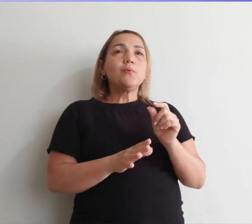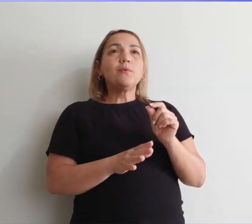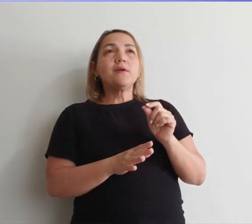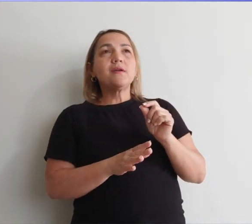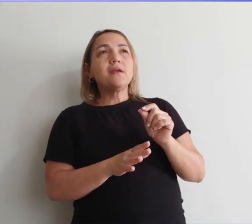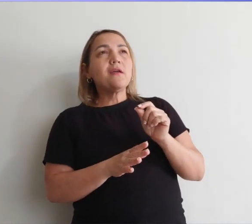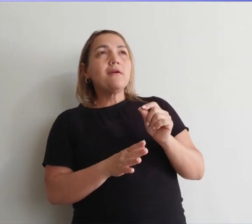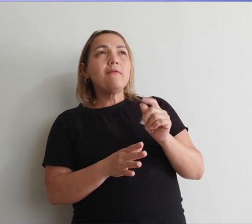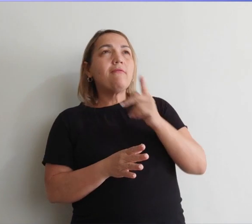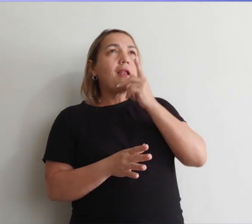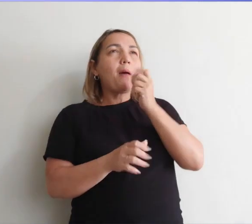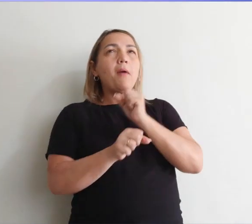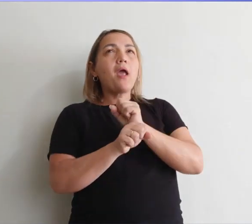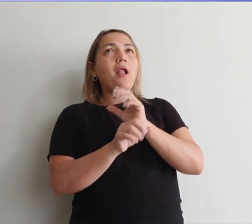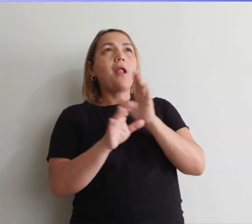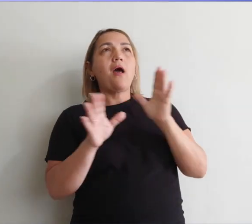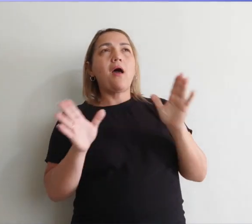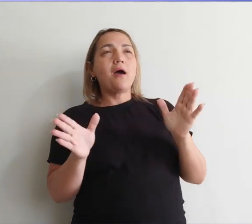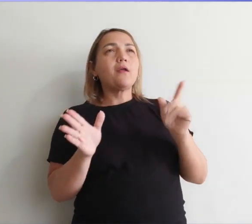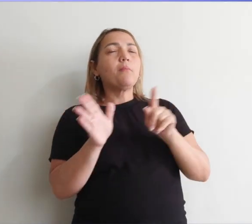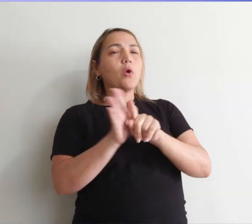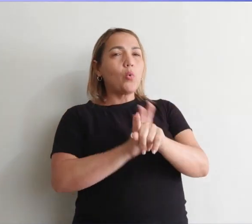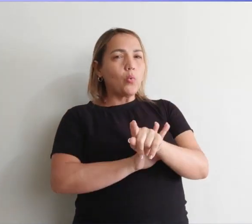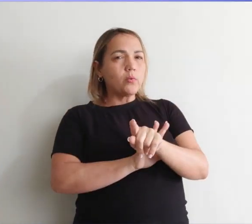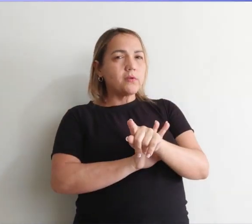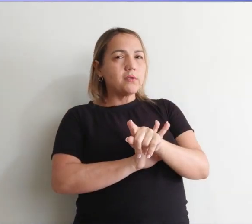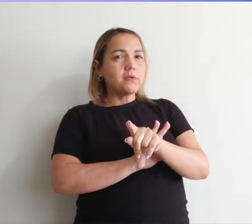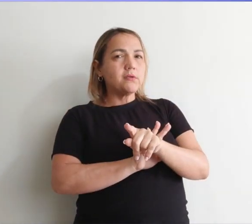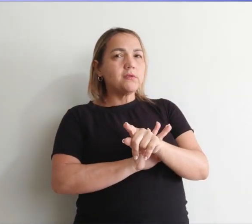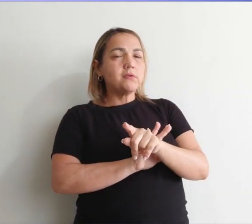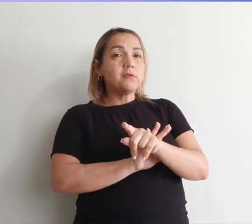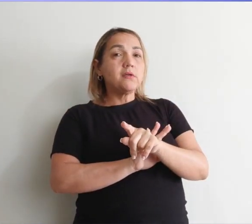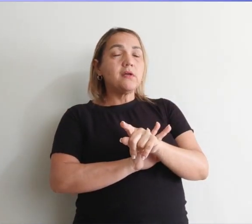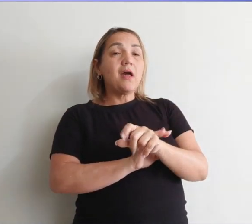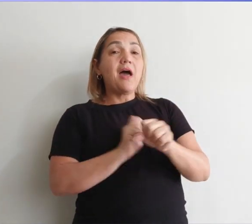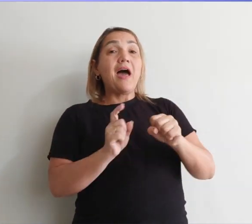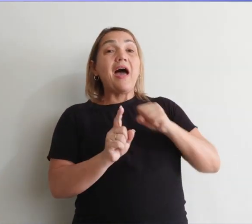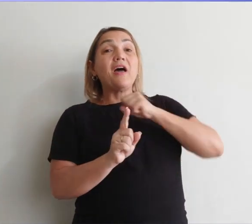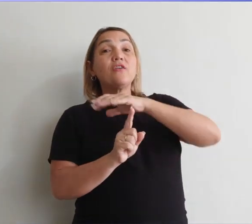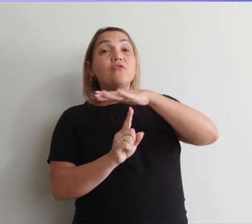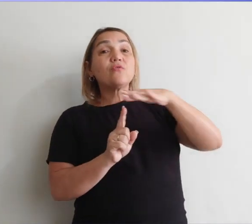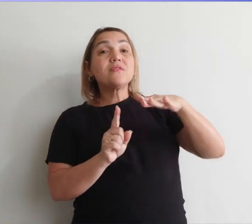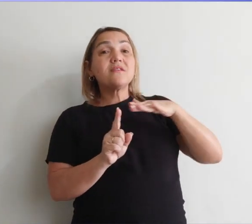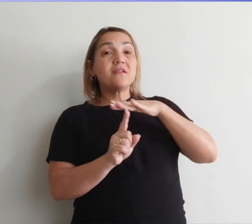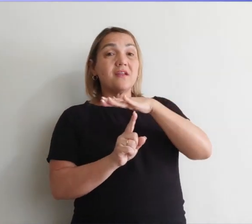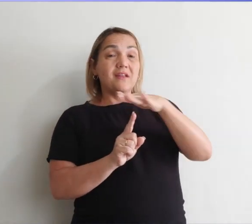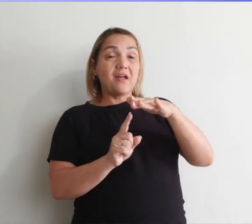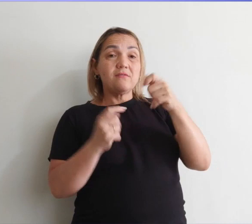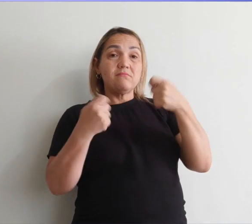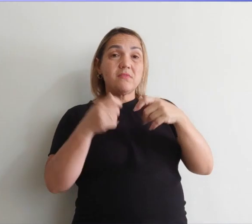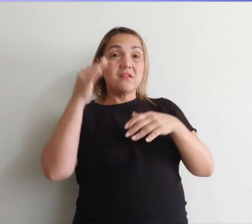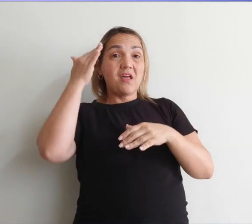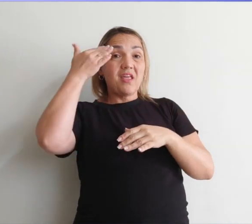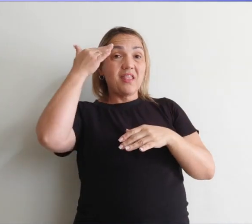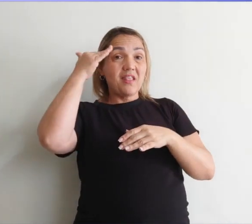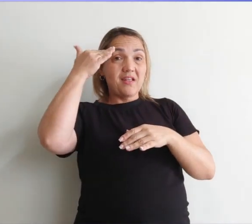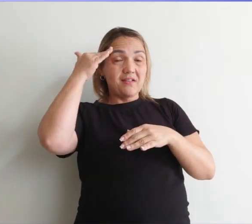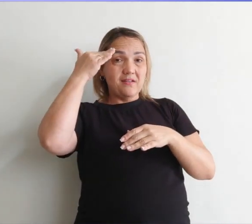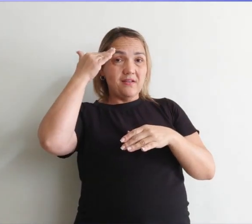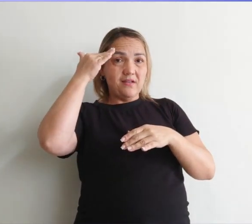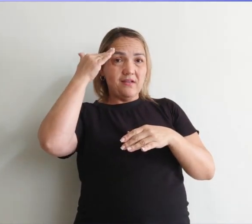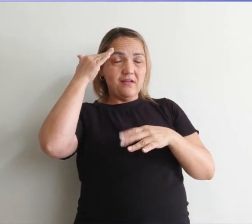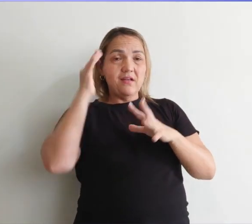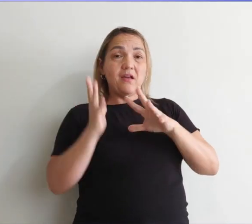assim, falar de uma forma mais clara, né, da sua pergunta, é a sociedade tem que entender